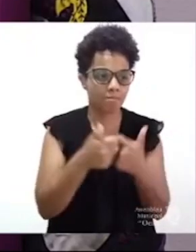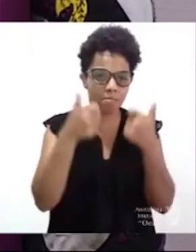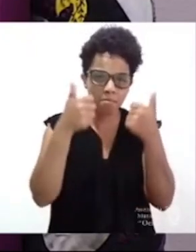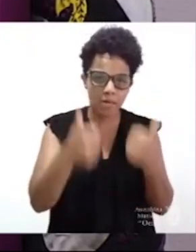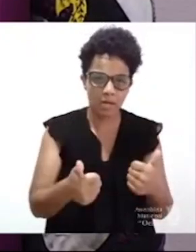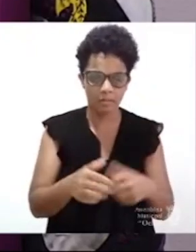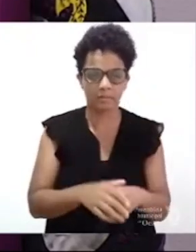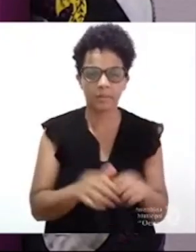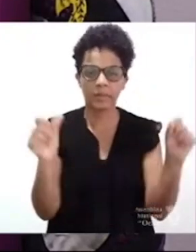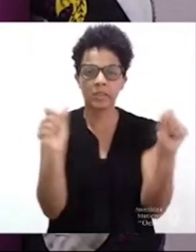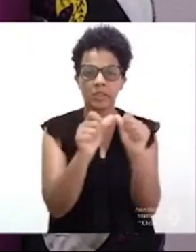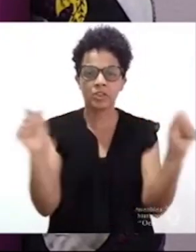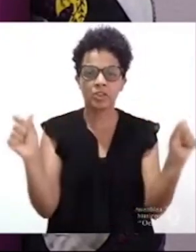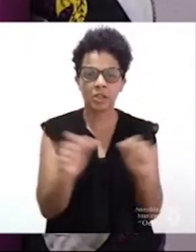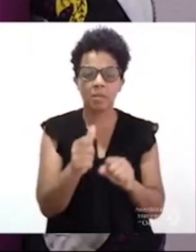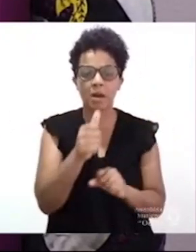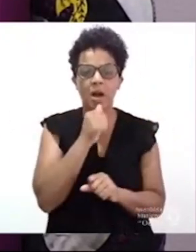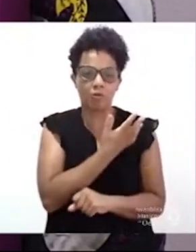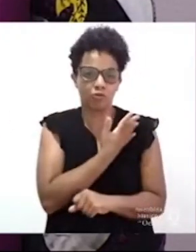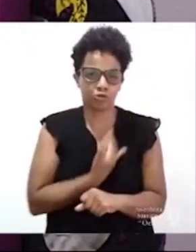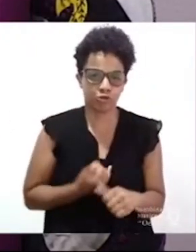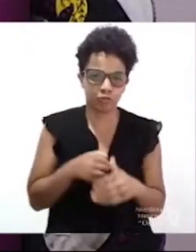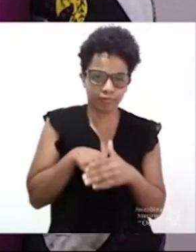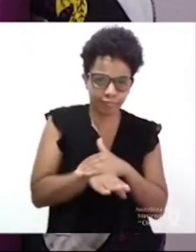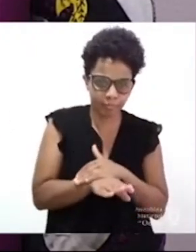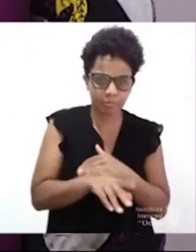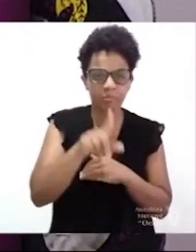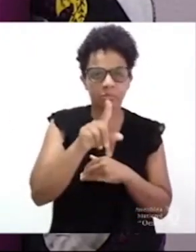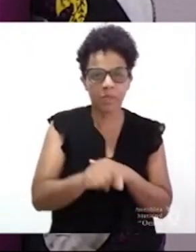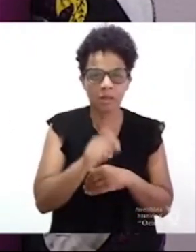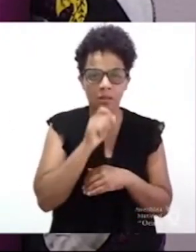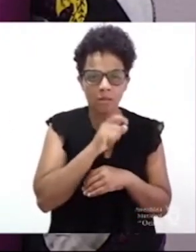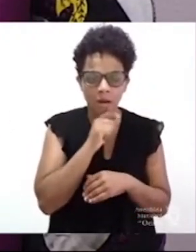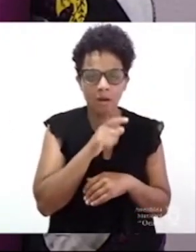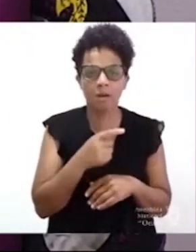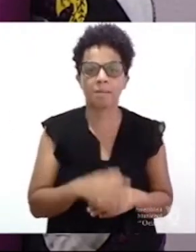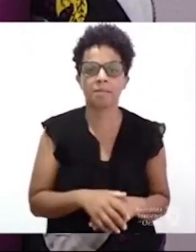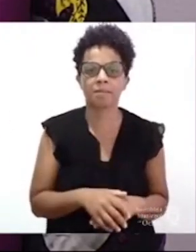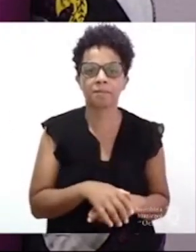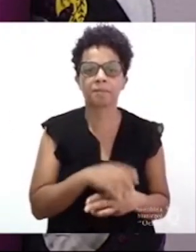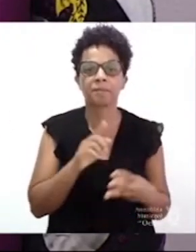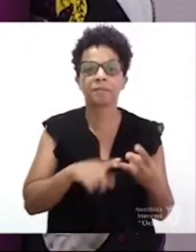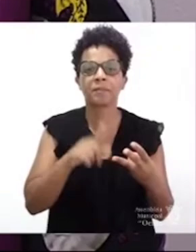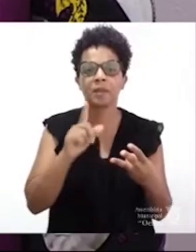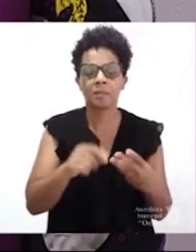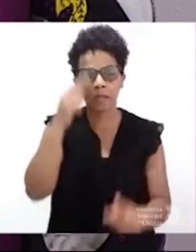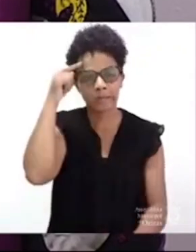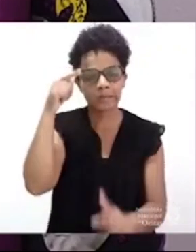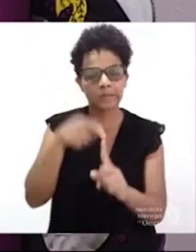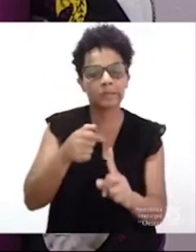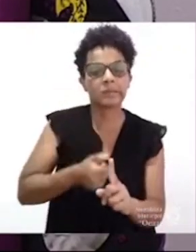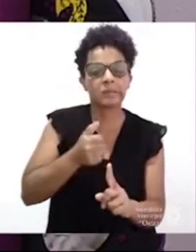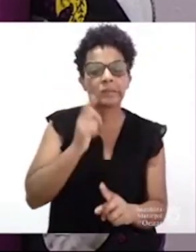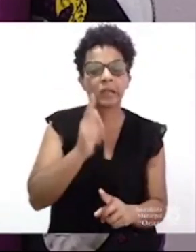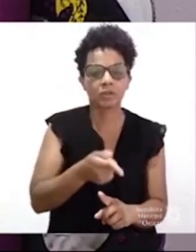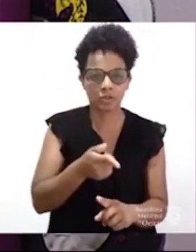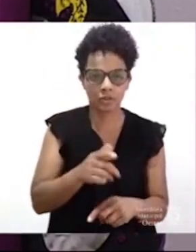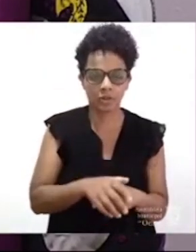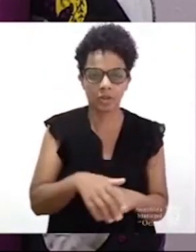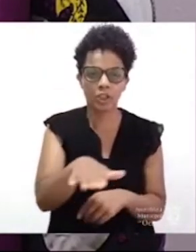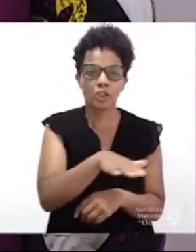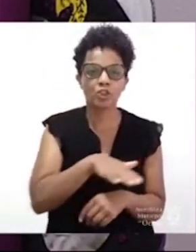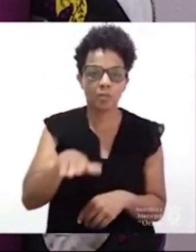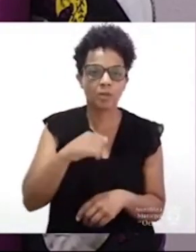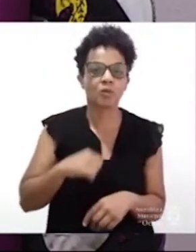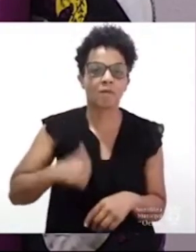de armazenamento de águas e de afloramento superficial, nascentes, tendo como destino primário a rega dos espaços verdes.